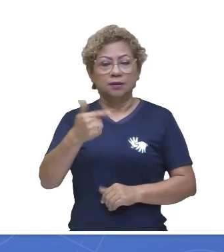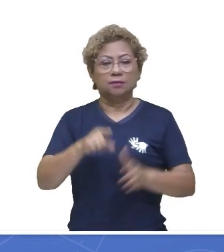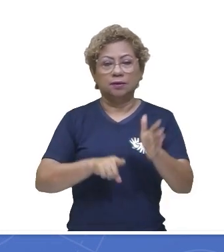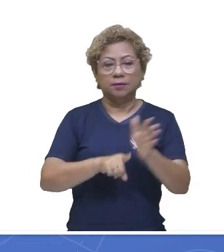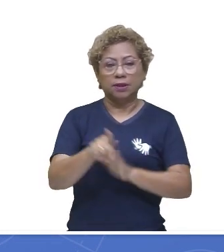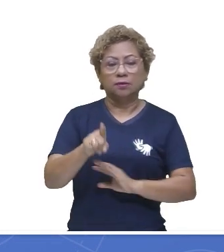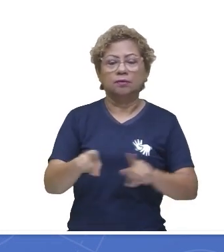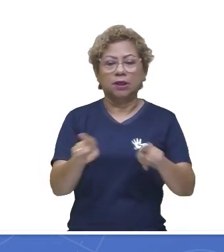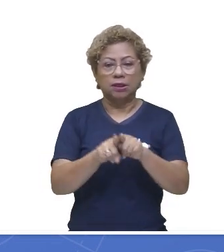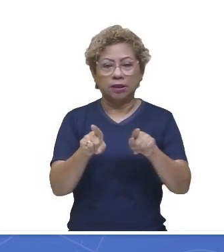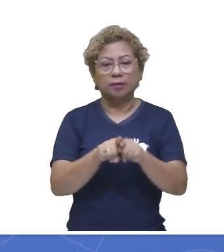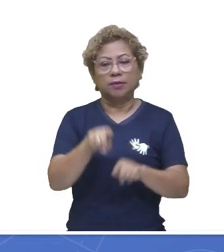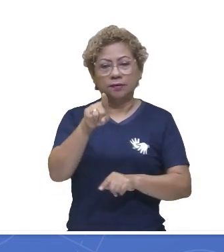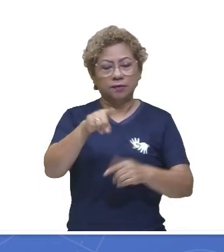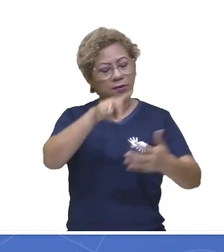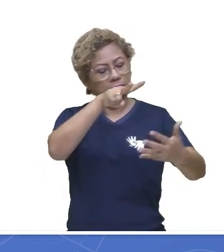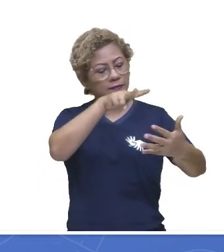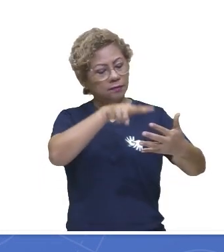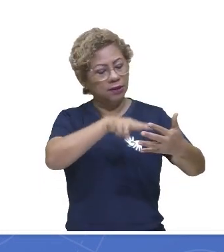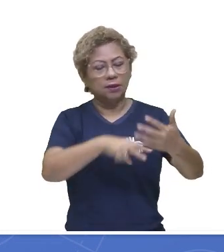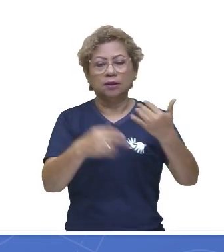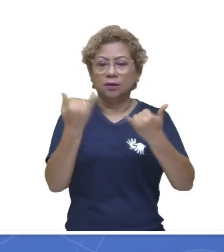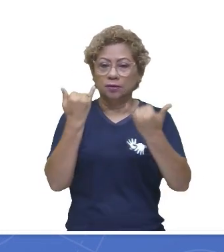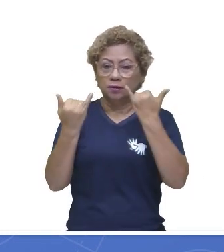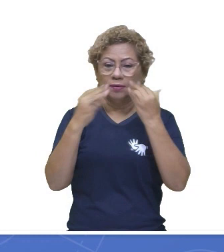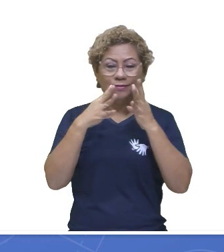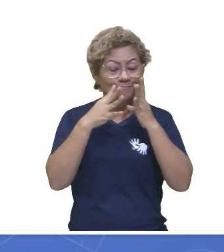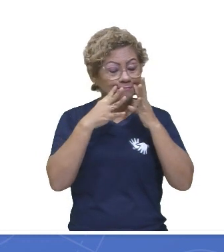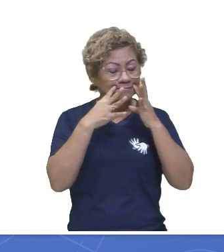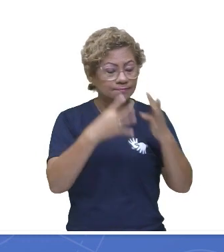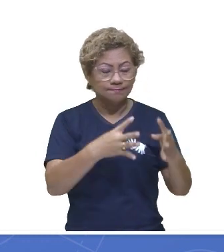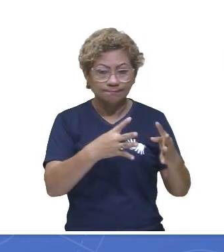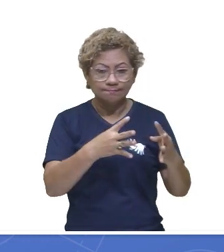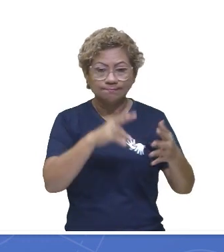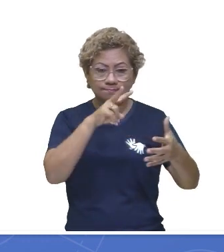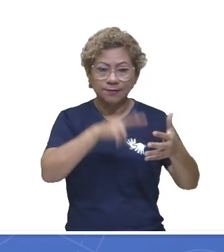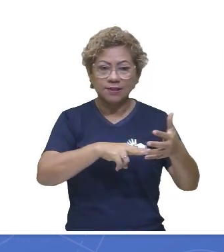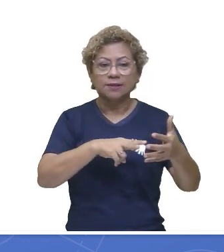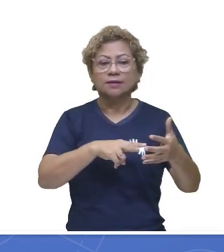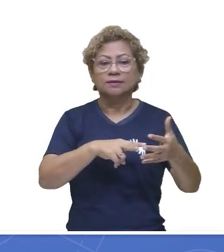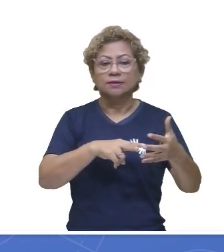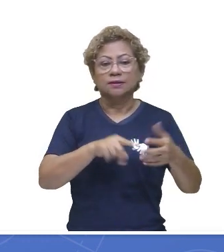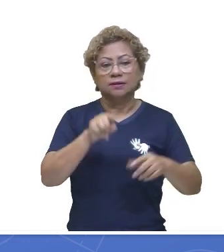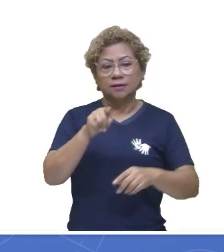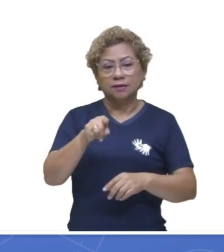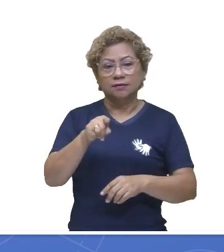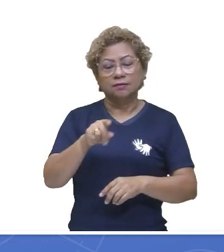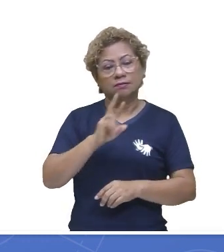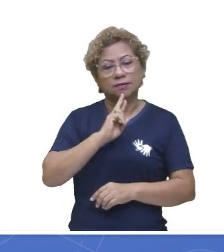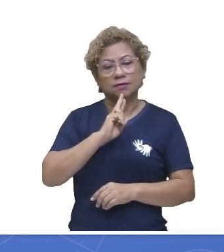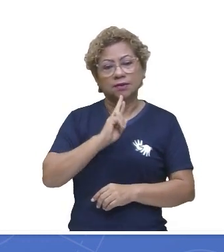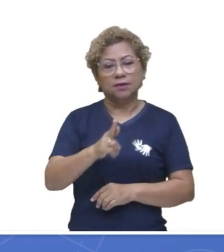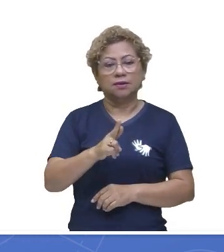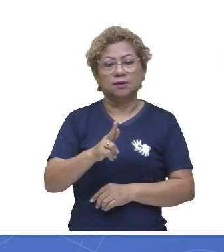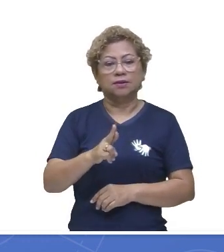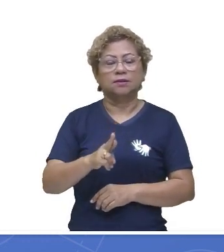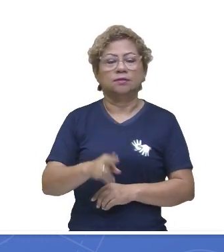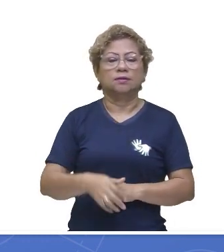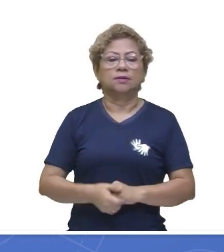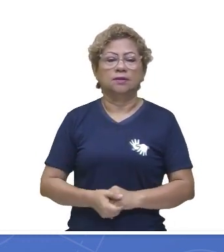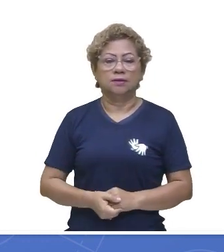vai usar a equação fundamental da calorimetria para calcular essa quantidade de calor aí que foi usada para aquecer esse corpo